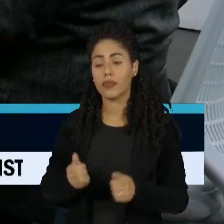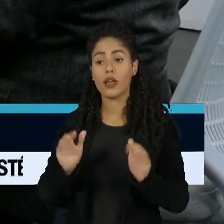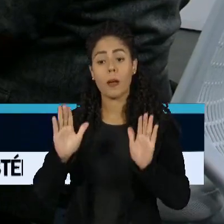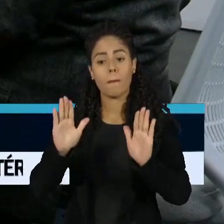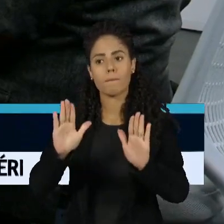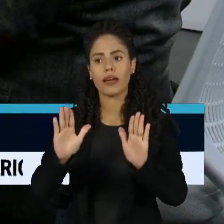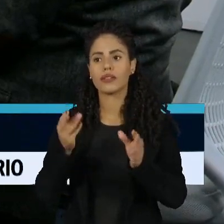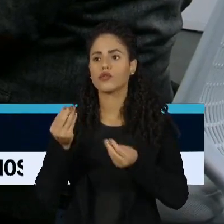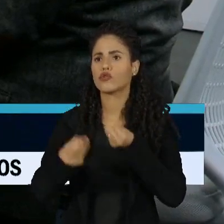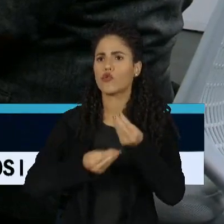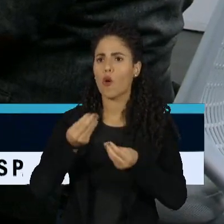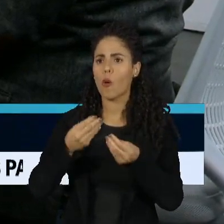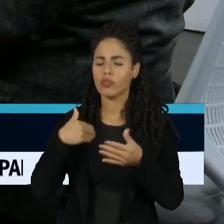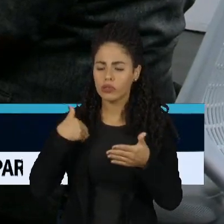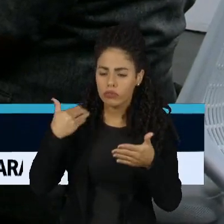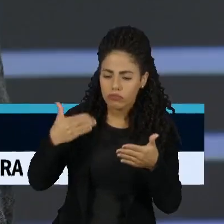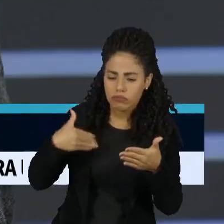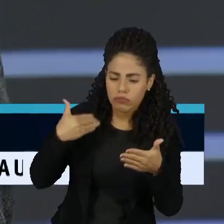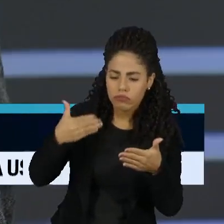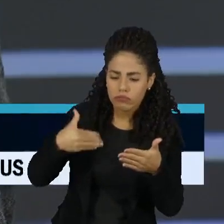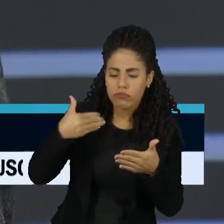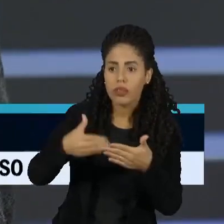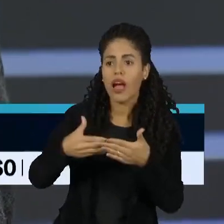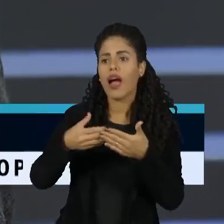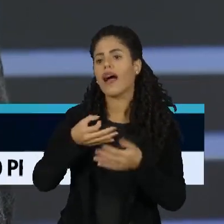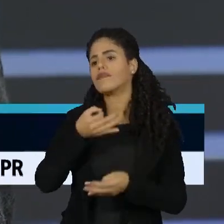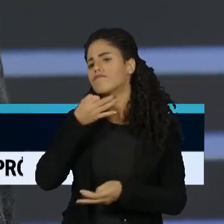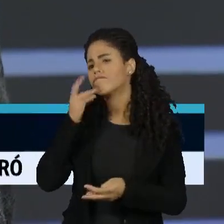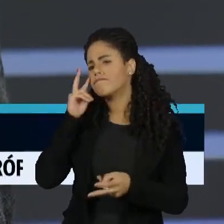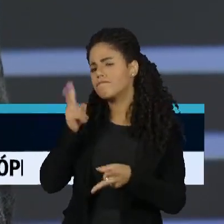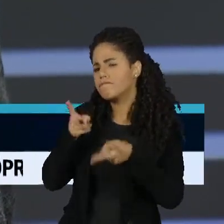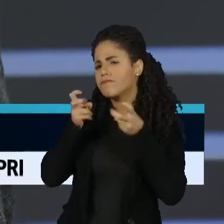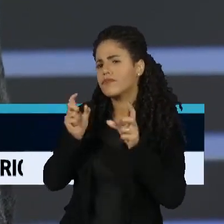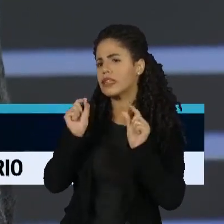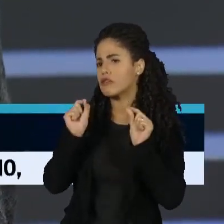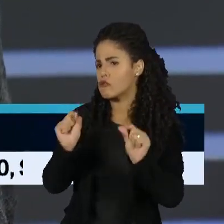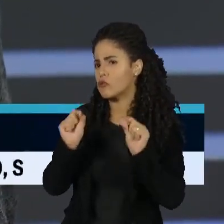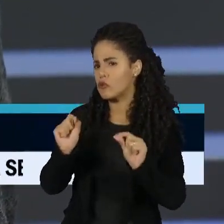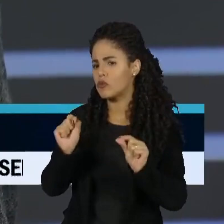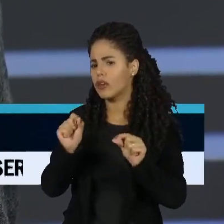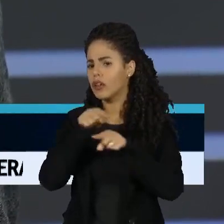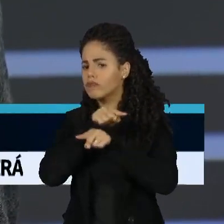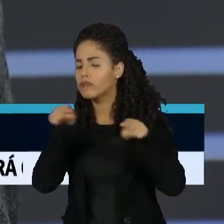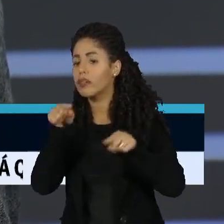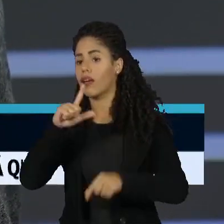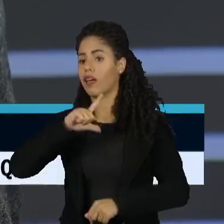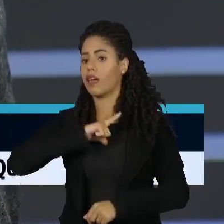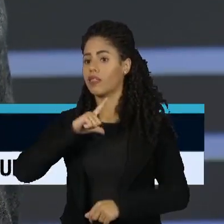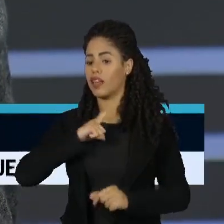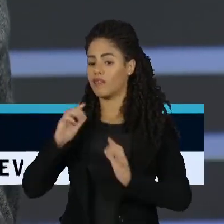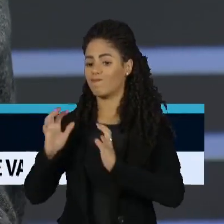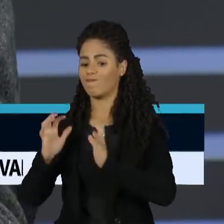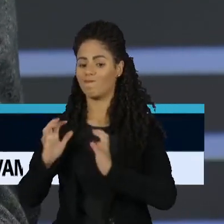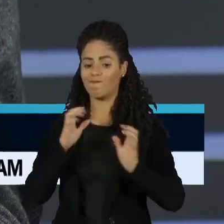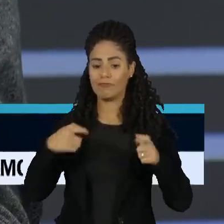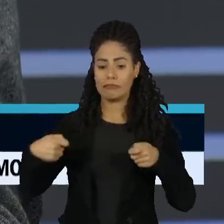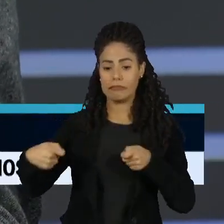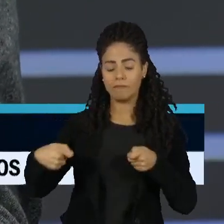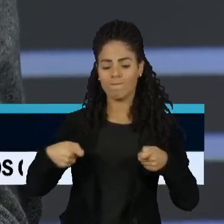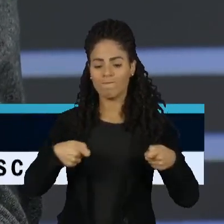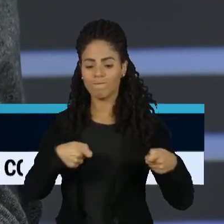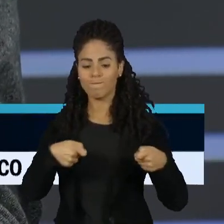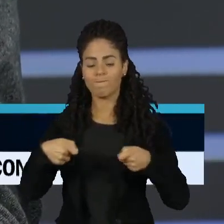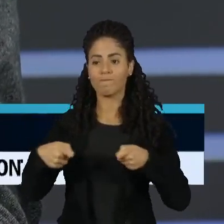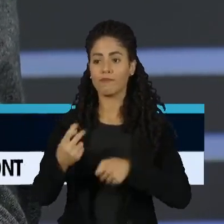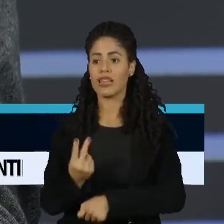chegando mais para perto a minha impressão é que você tem aí o conflito de duas concepções